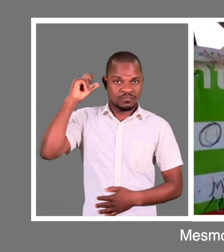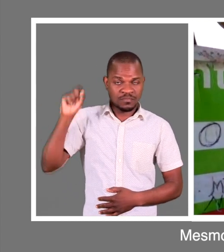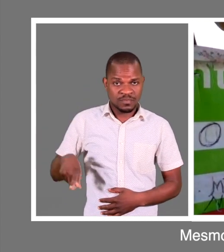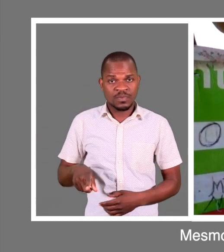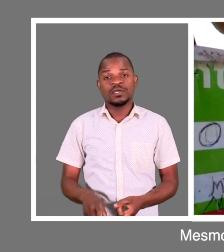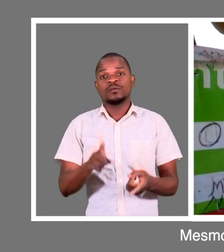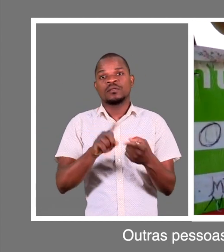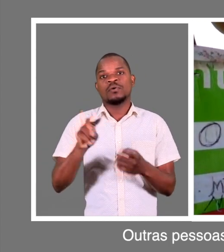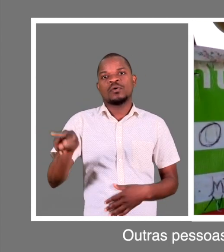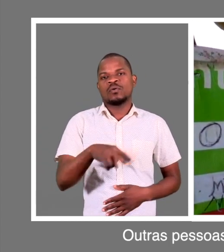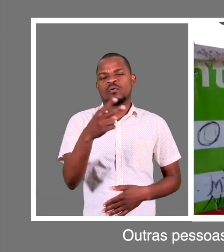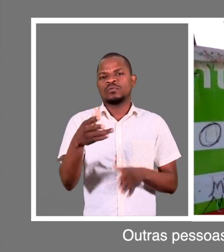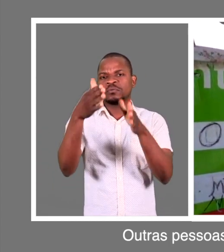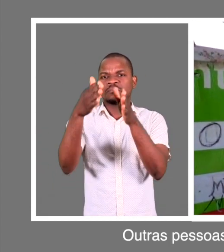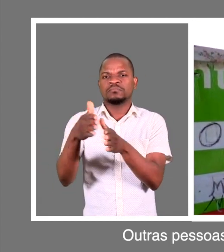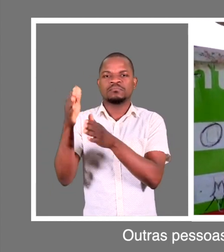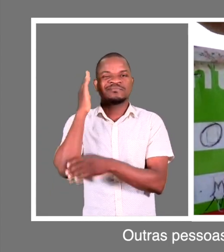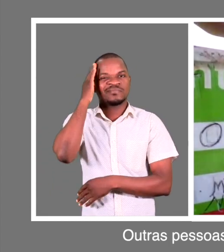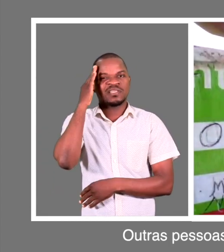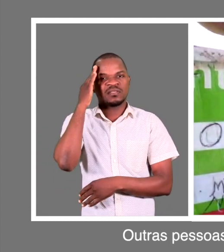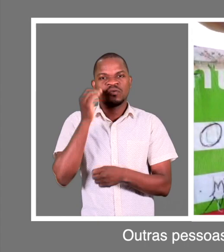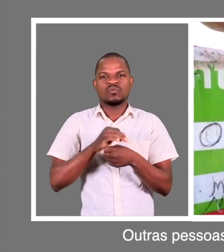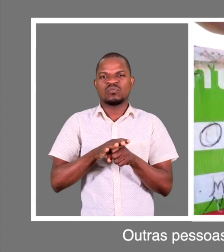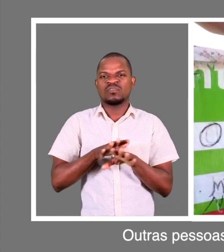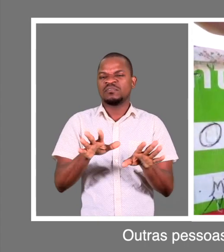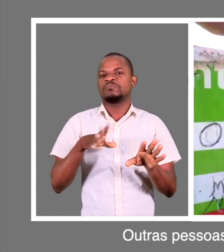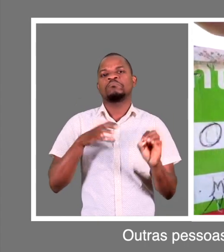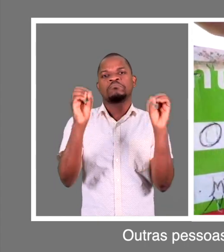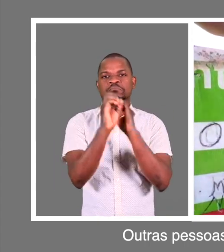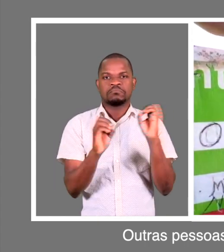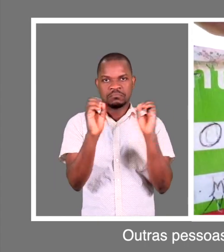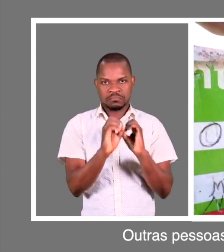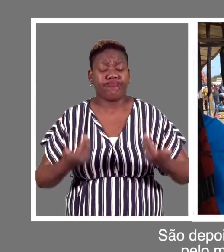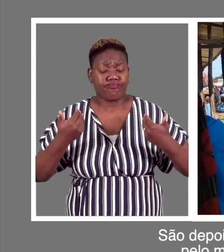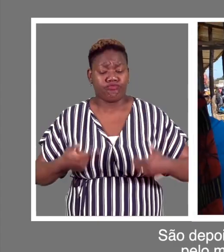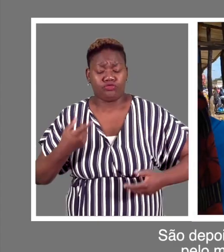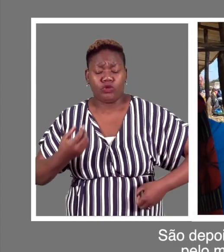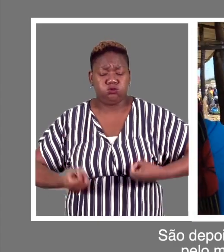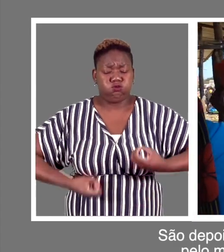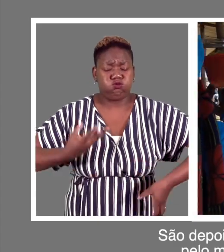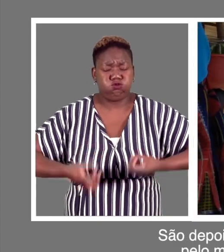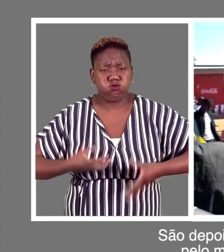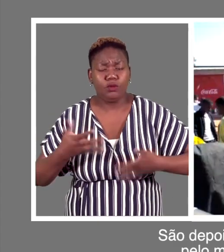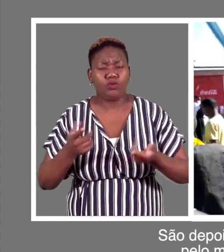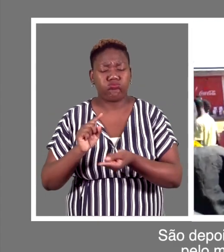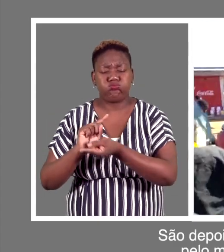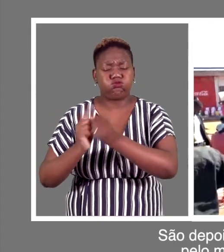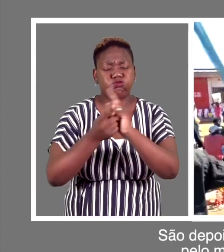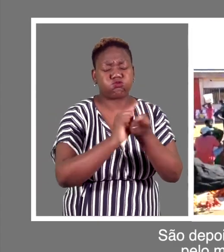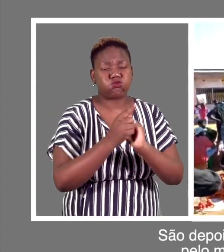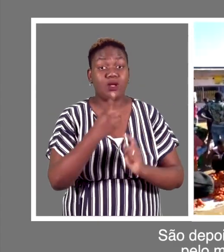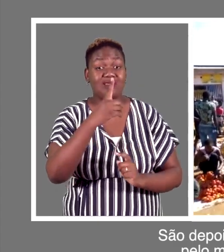ouvir, não. As outras pessoas pensam de que a doença não existe. São depoimentos de